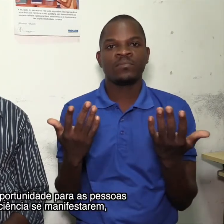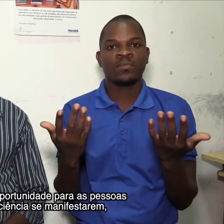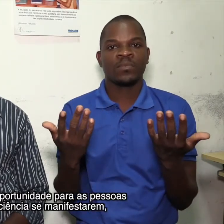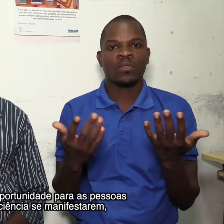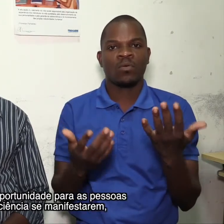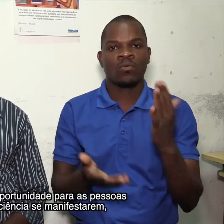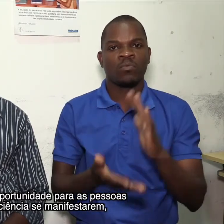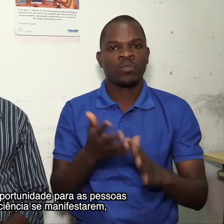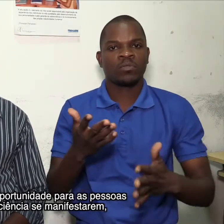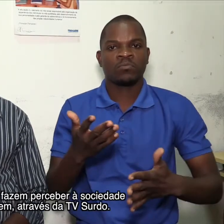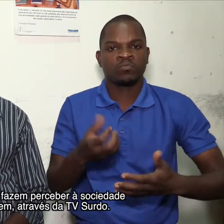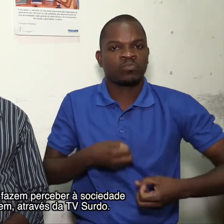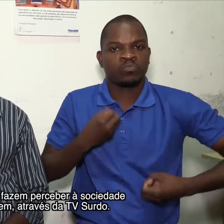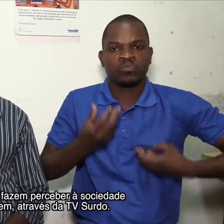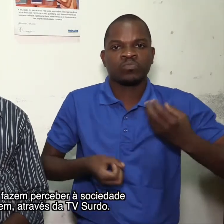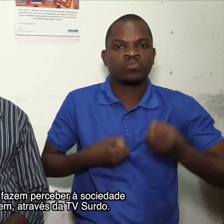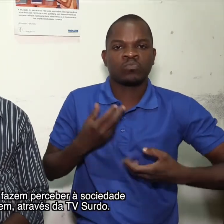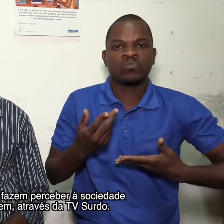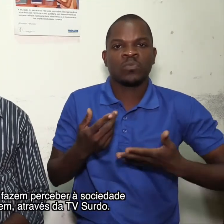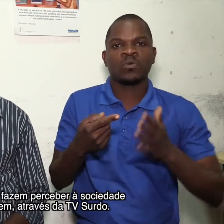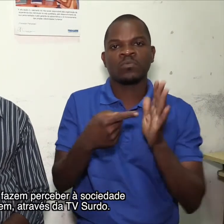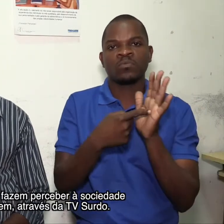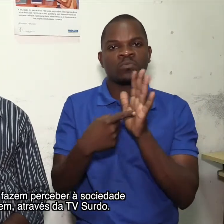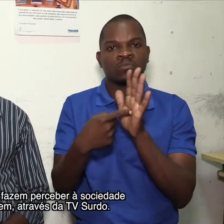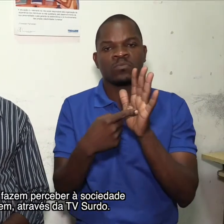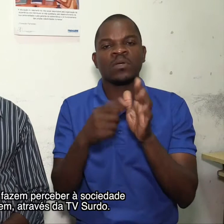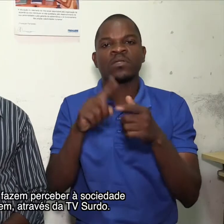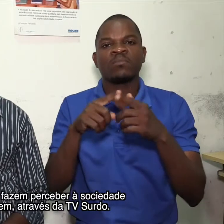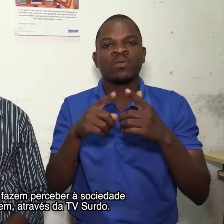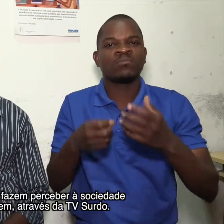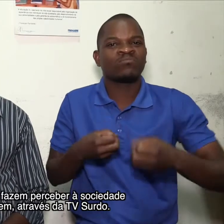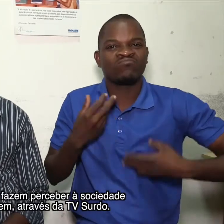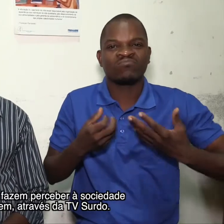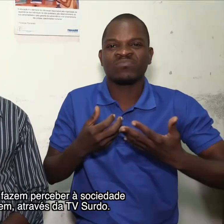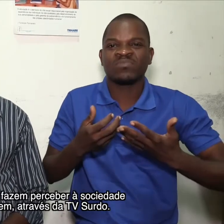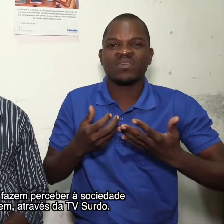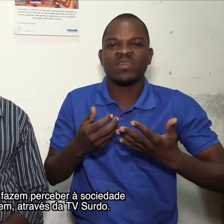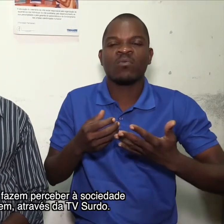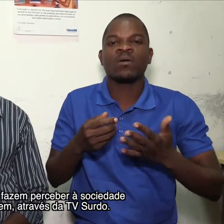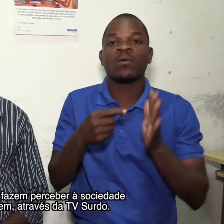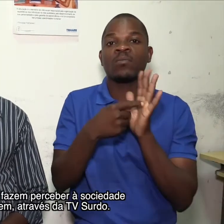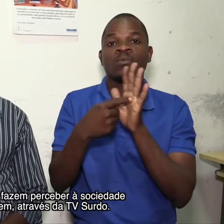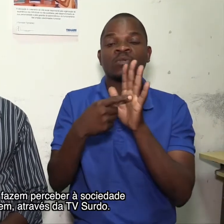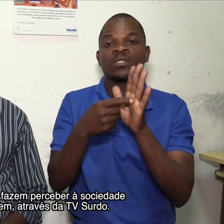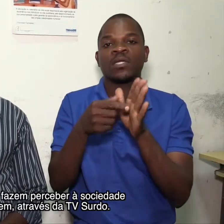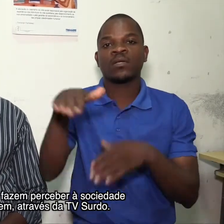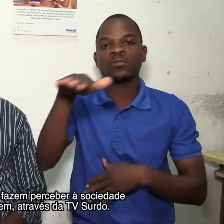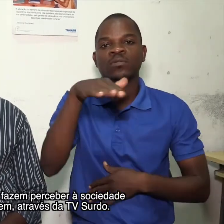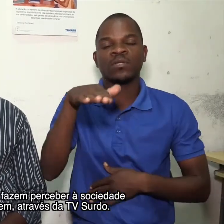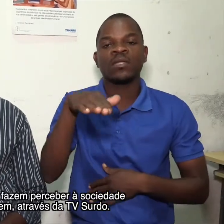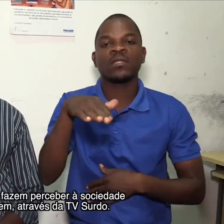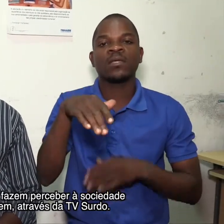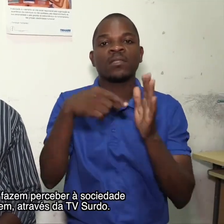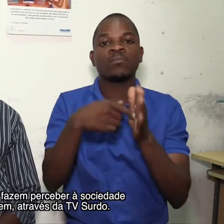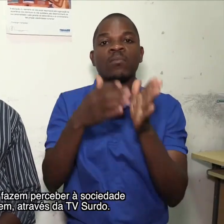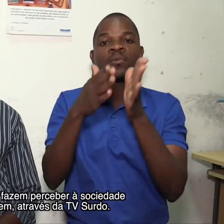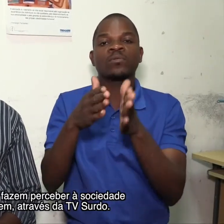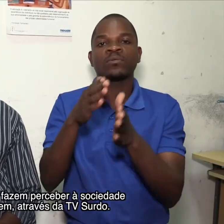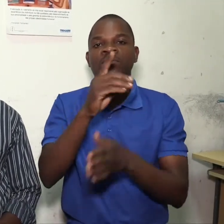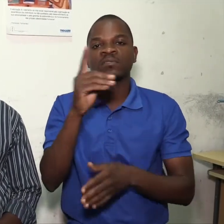manifestam-se, divulgam, fazem perceber a sociedade o que eles fazem através